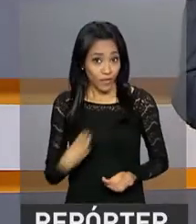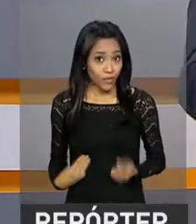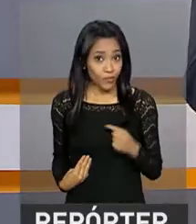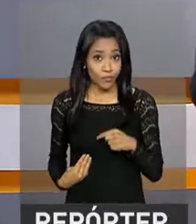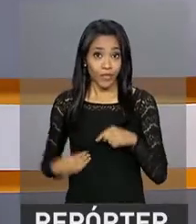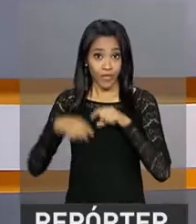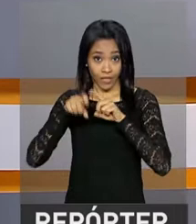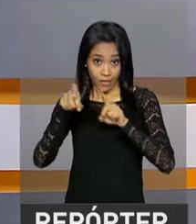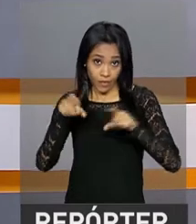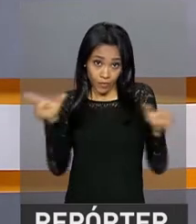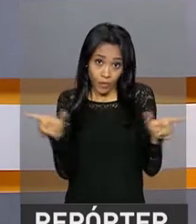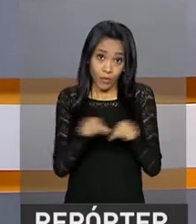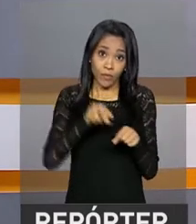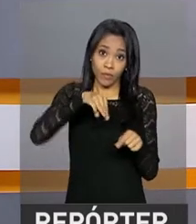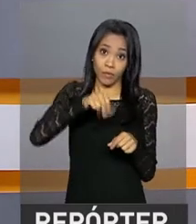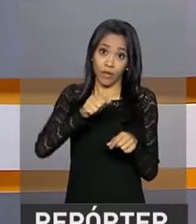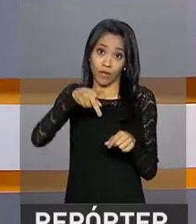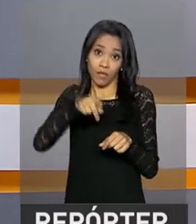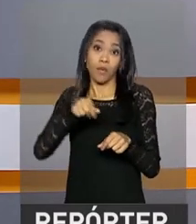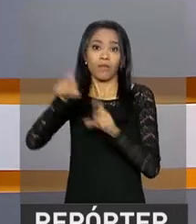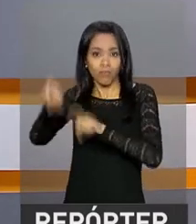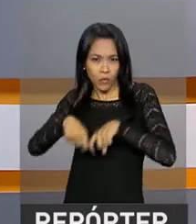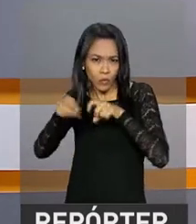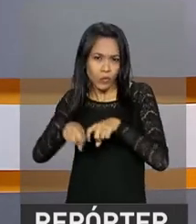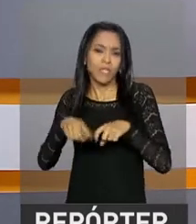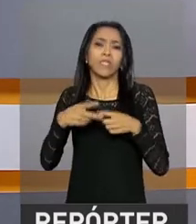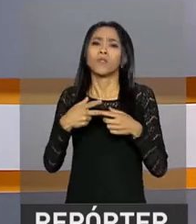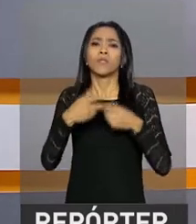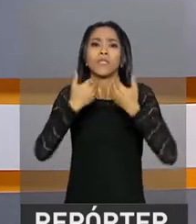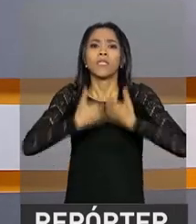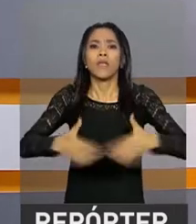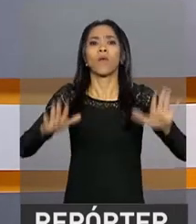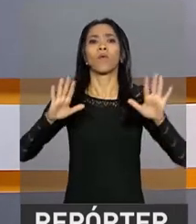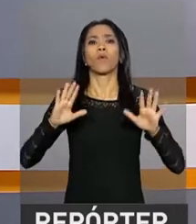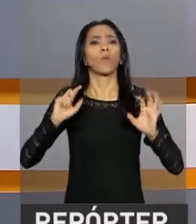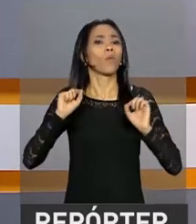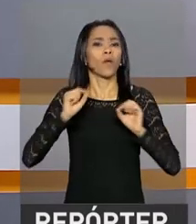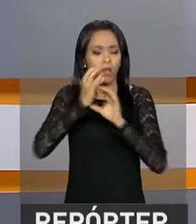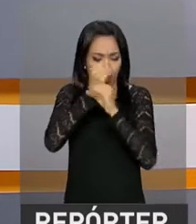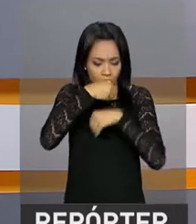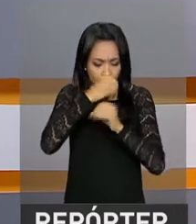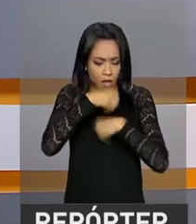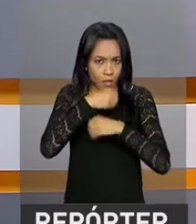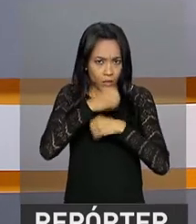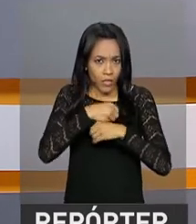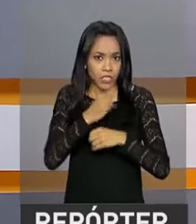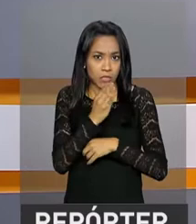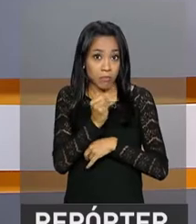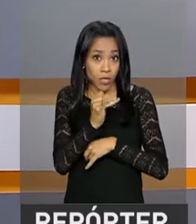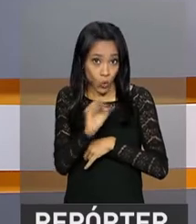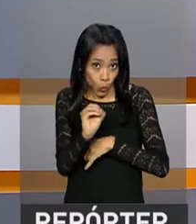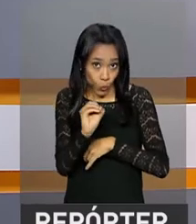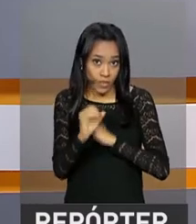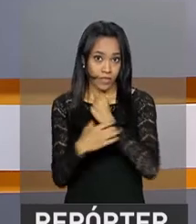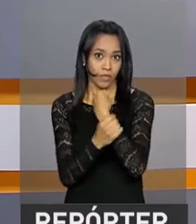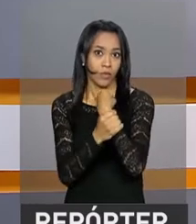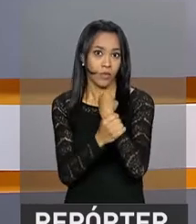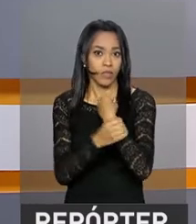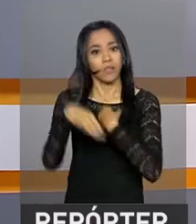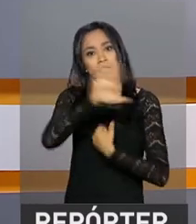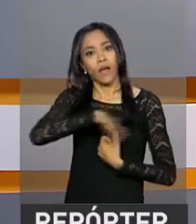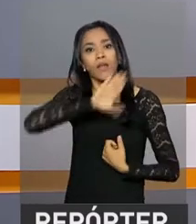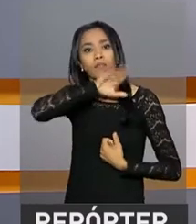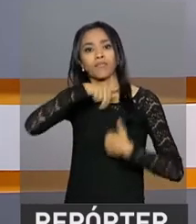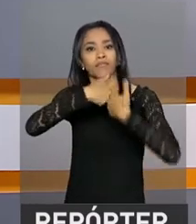pecuária e abastecimento blairo maggi inaugurou o laboratório de biossegurança para pecuária